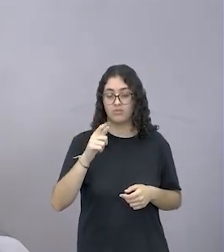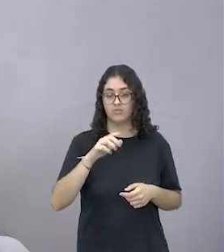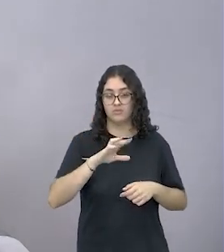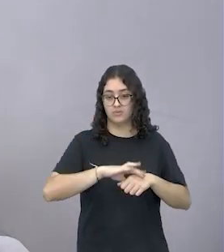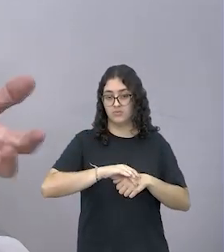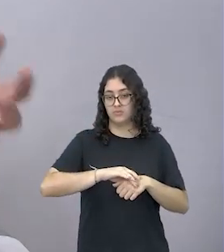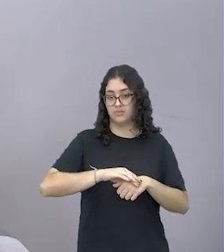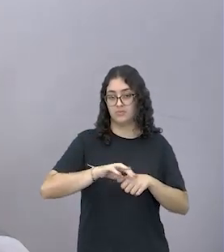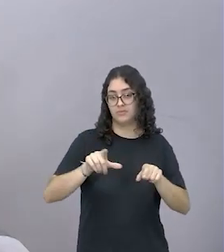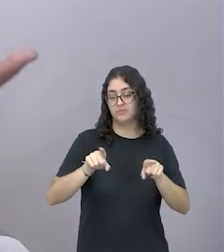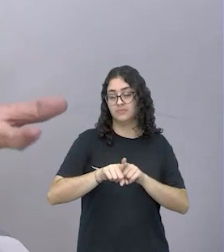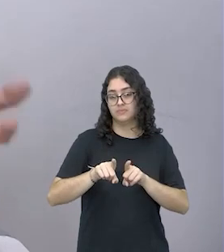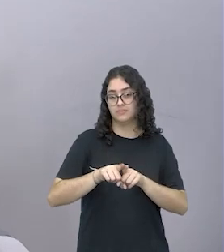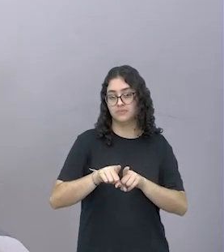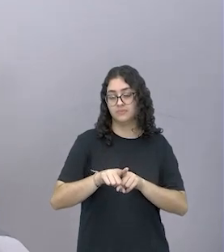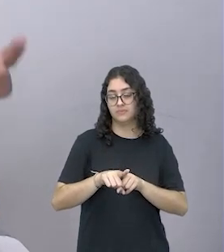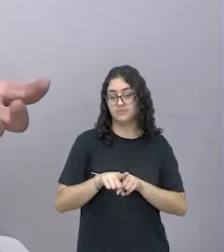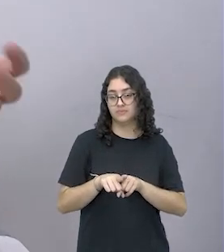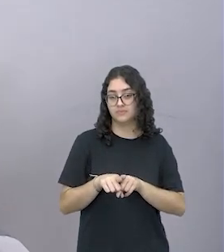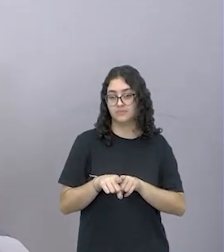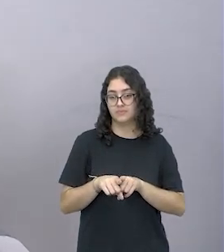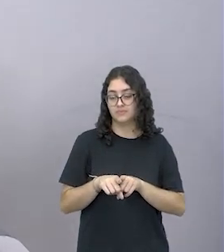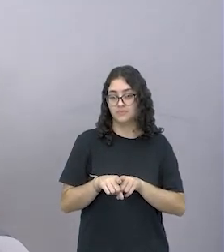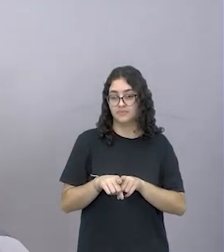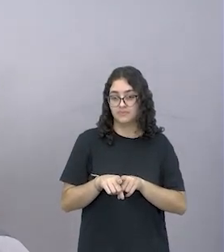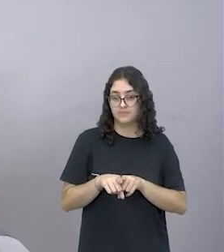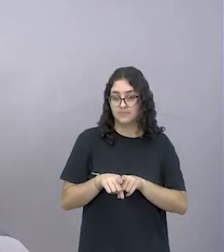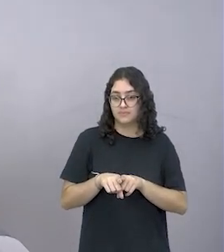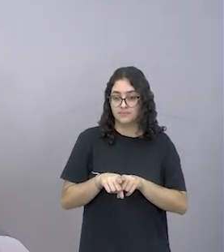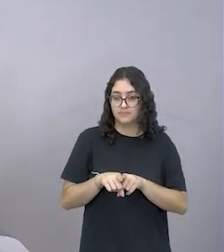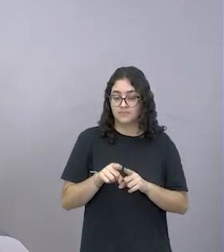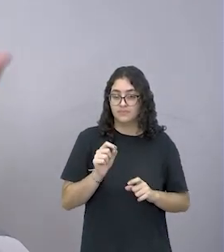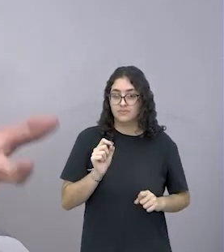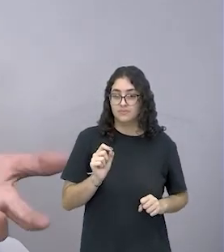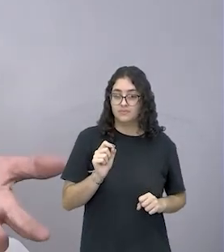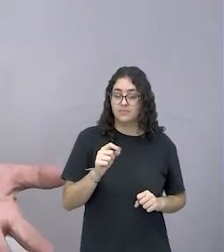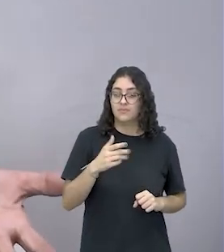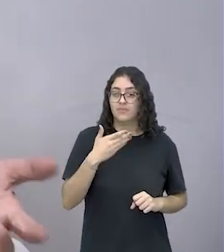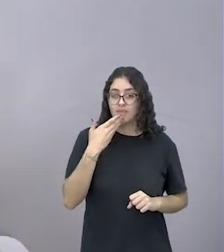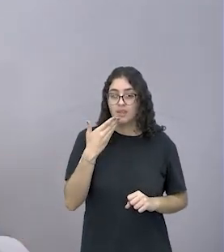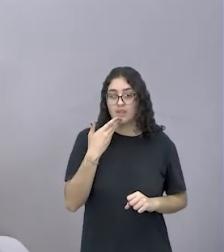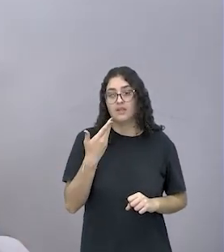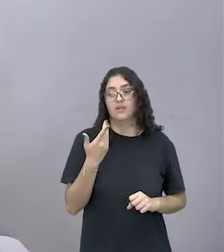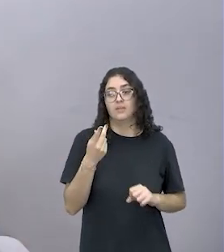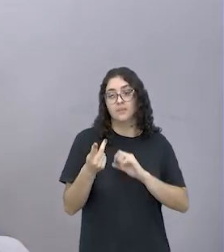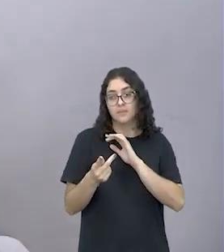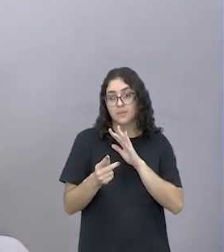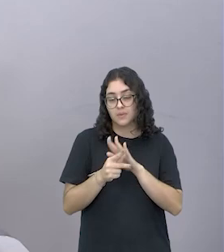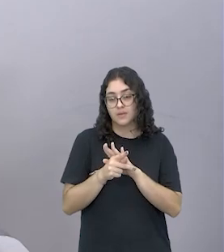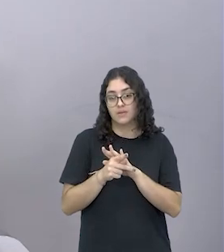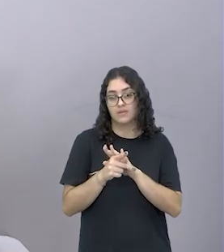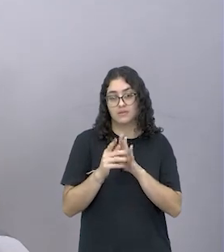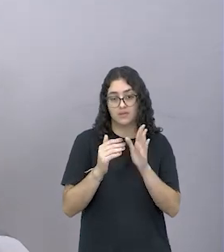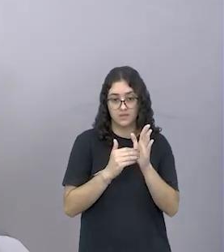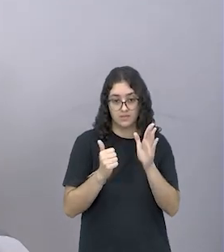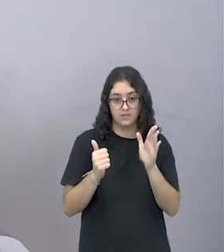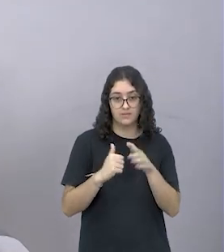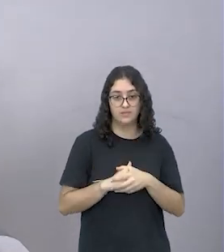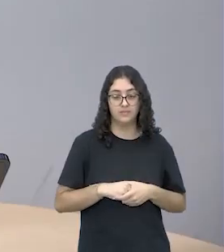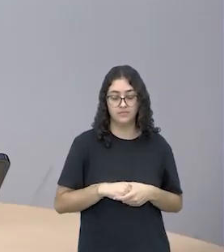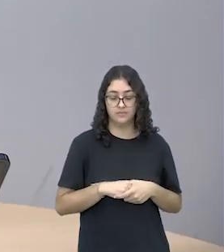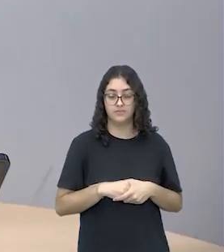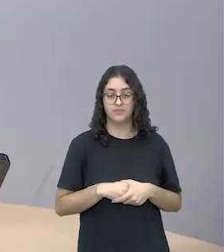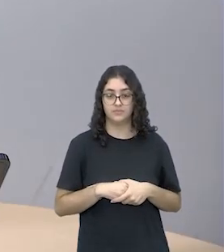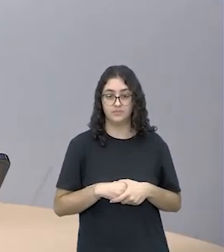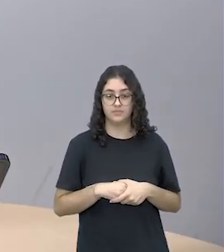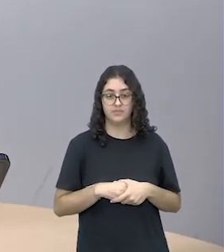síndrome, ela também tem uma coisa mais que facilitou essa retirada.